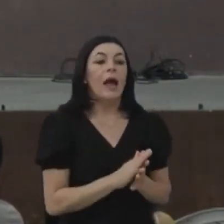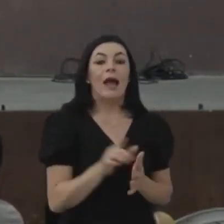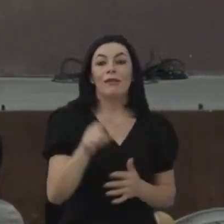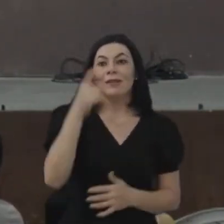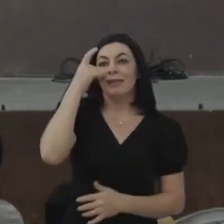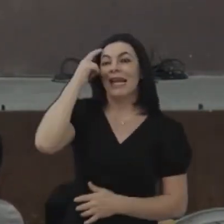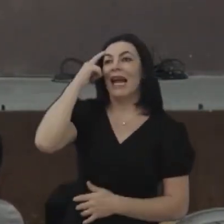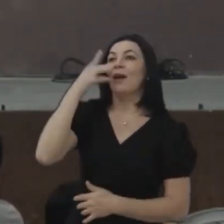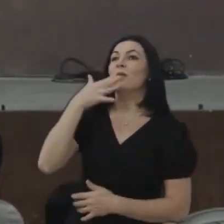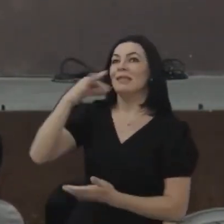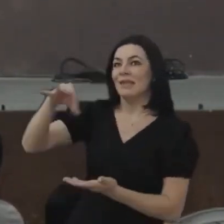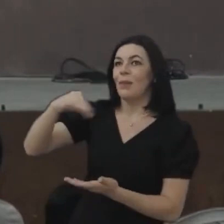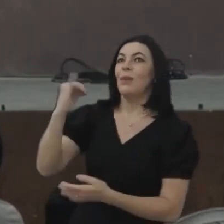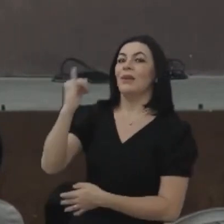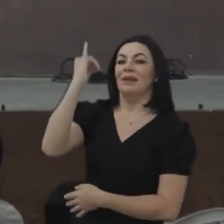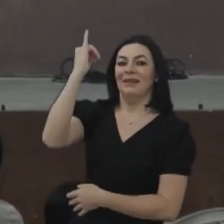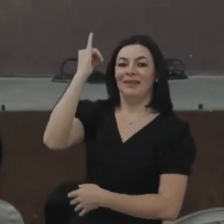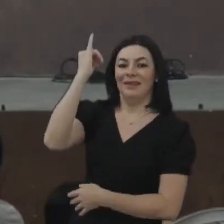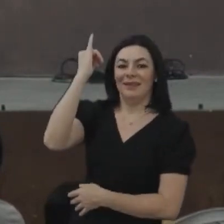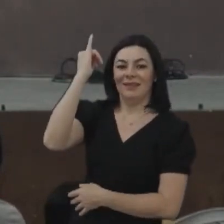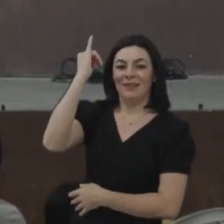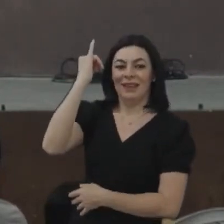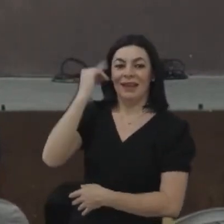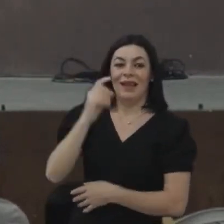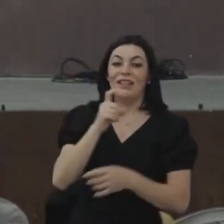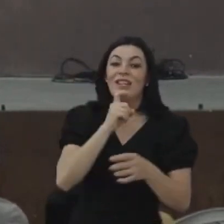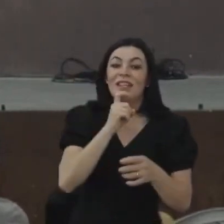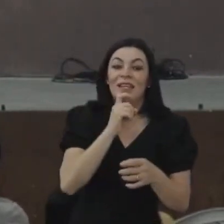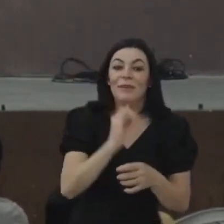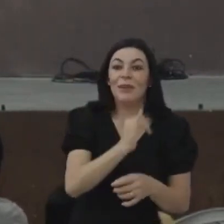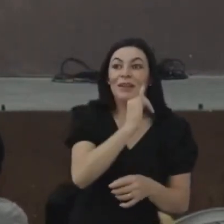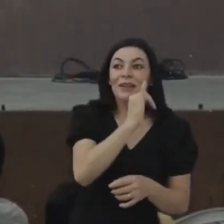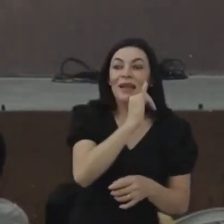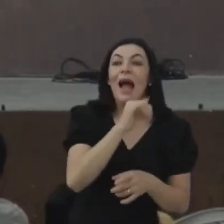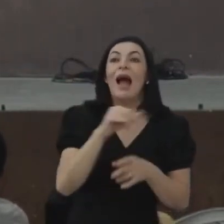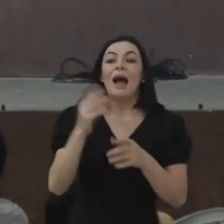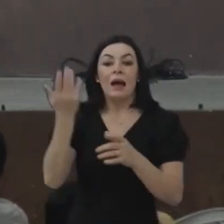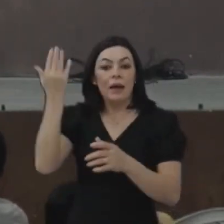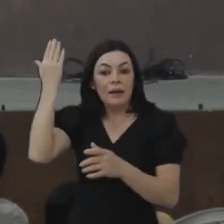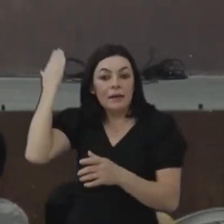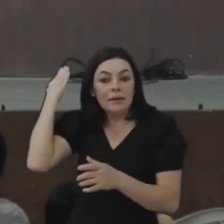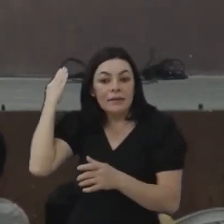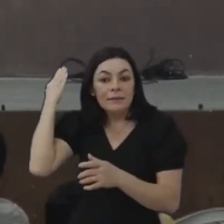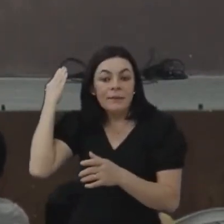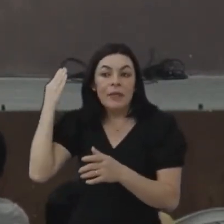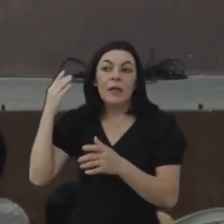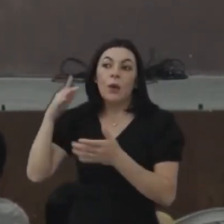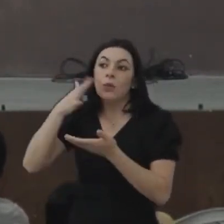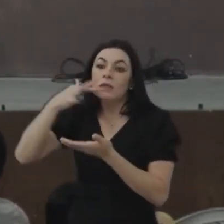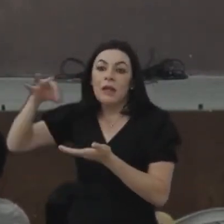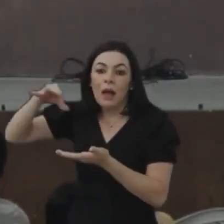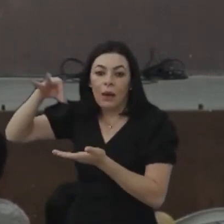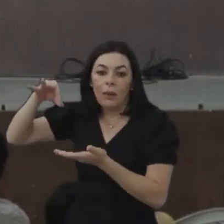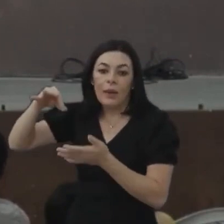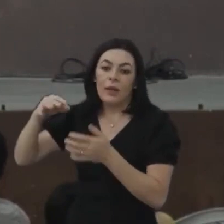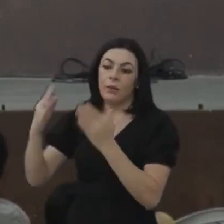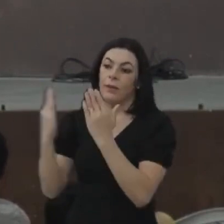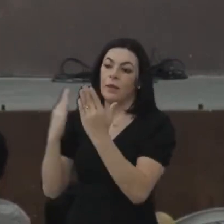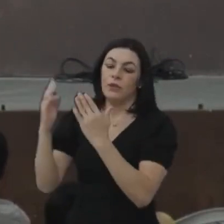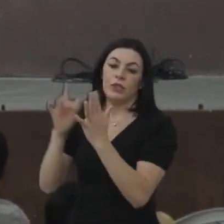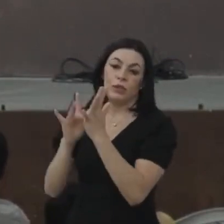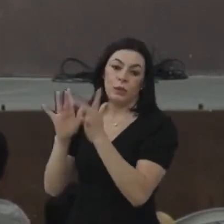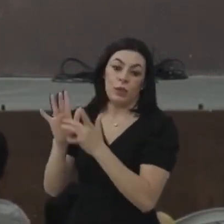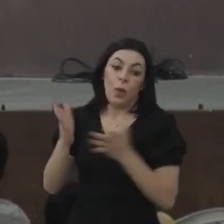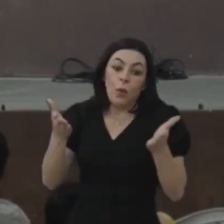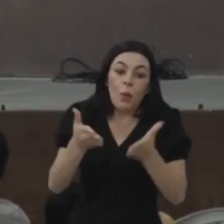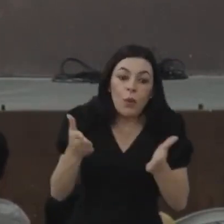sal. É se você tentar entender a importância da geladeira. O sal na época de Jesus e a geladeira para a gente hoje. Quanto à